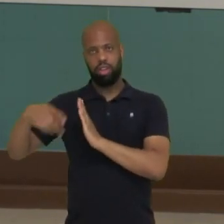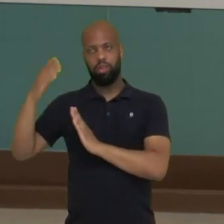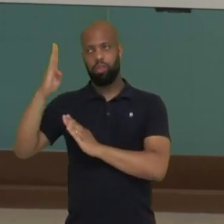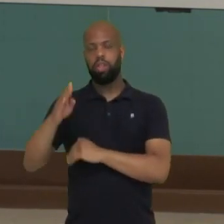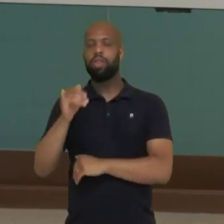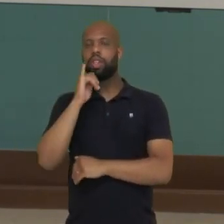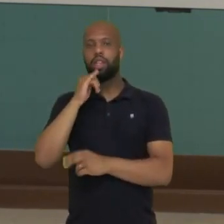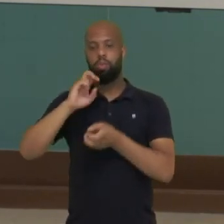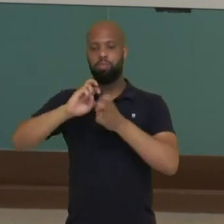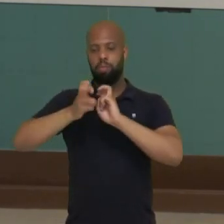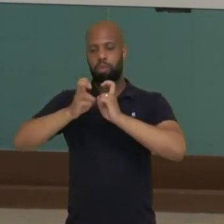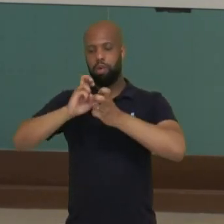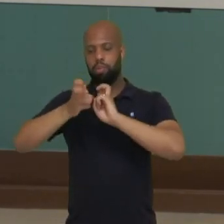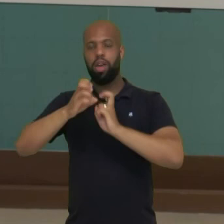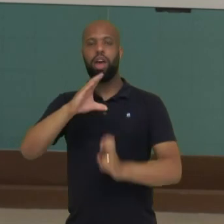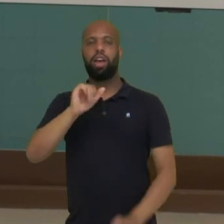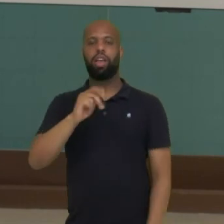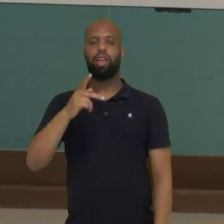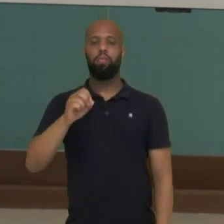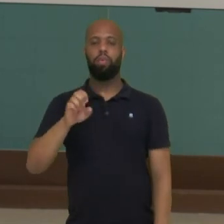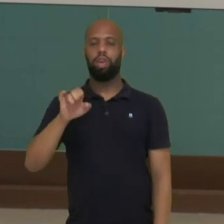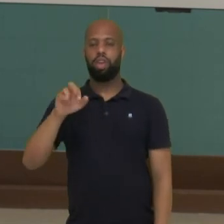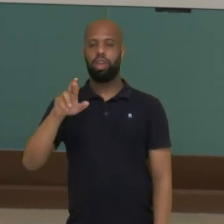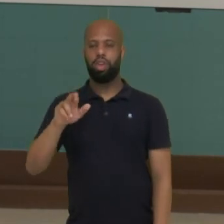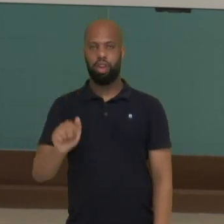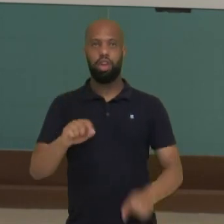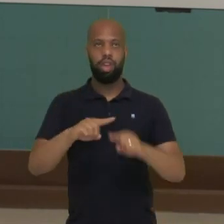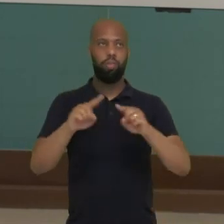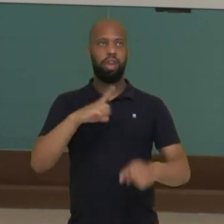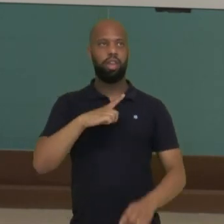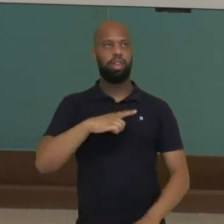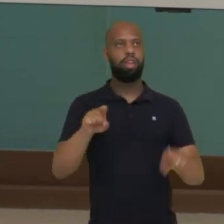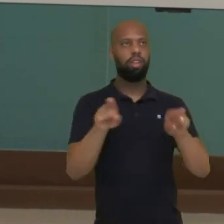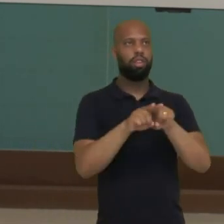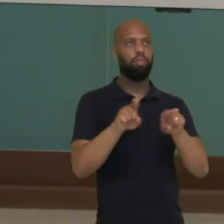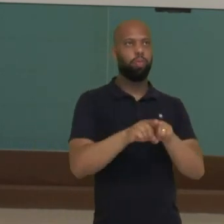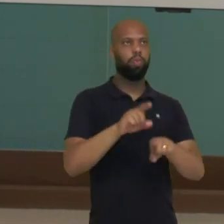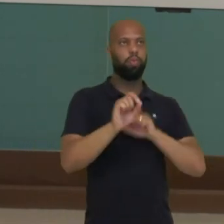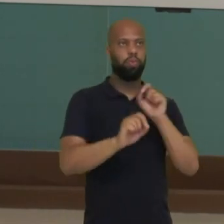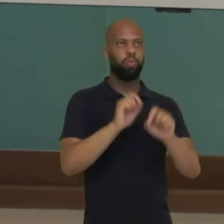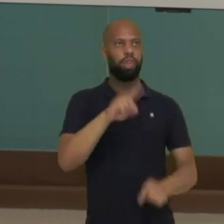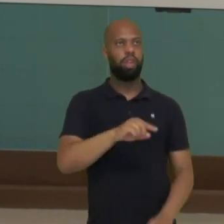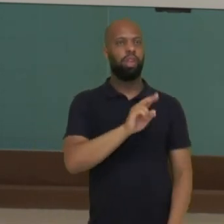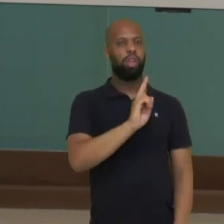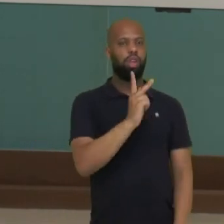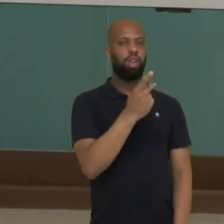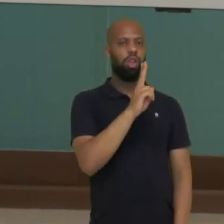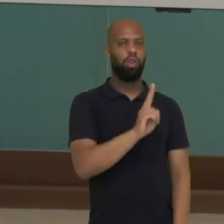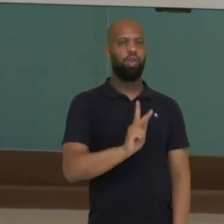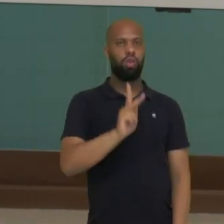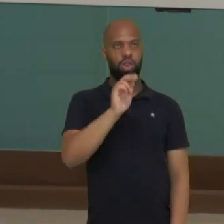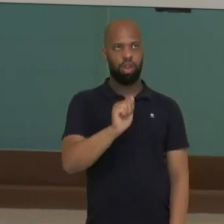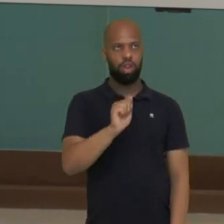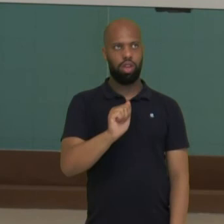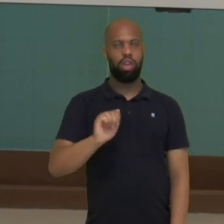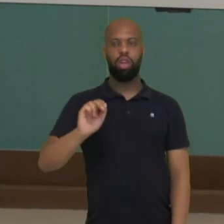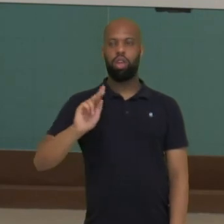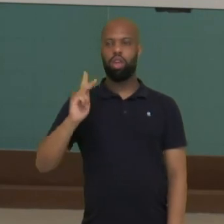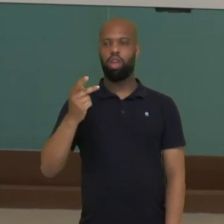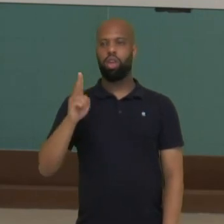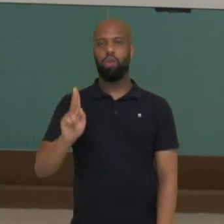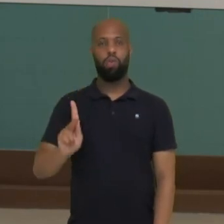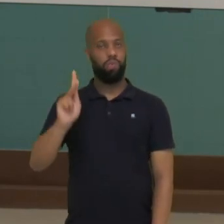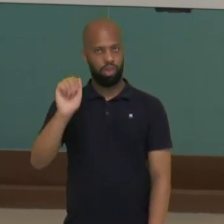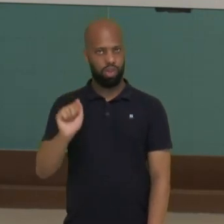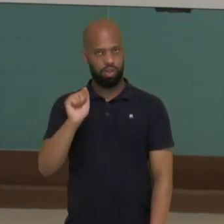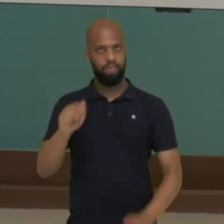muito conhecida. Mas sabiam que existia, que existe o Uka-Uka? Uma luta dos povos indígenas do Xingu?